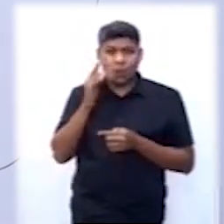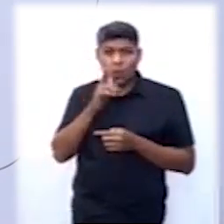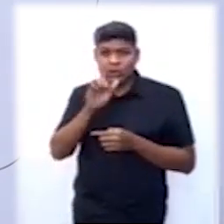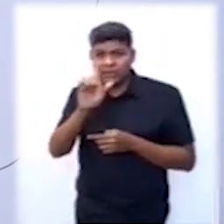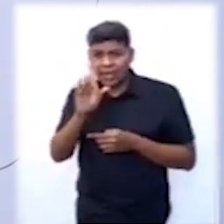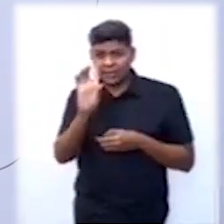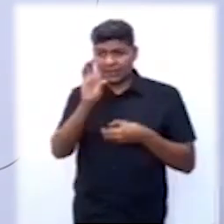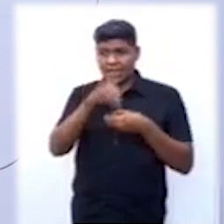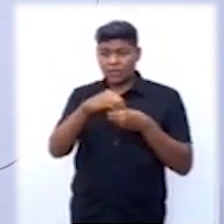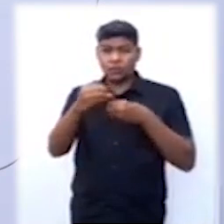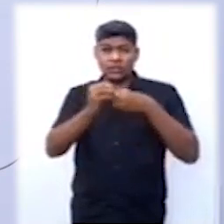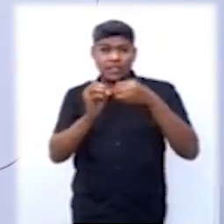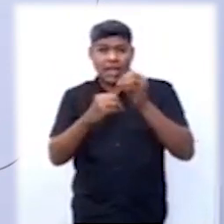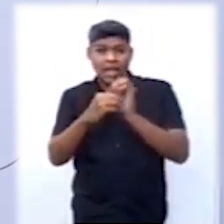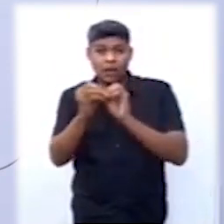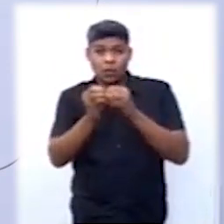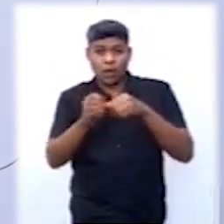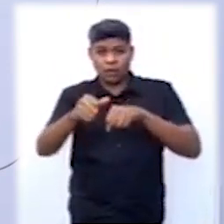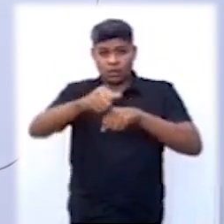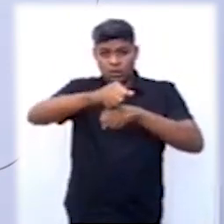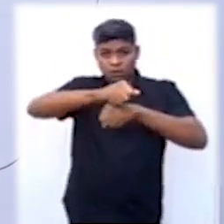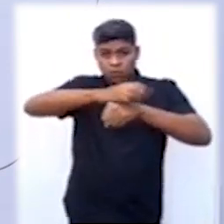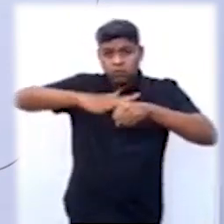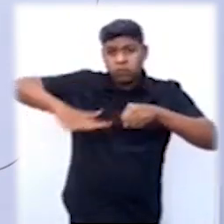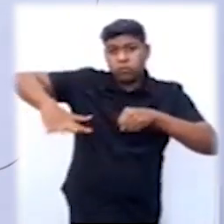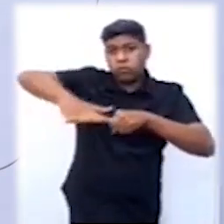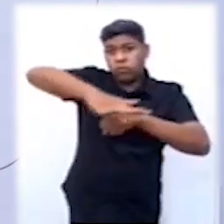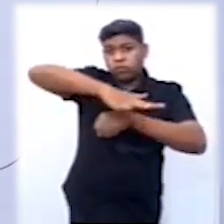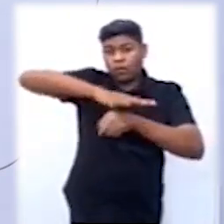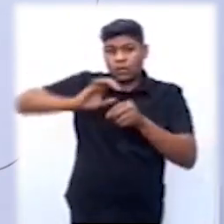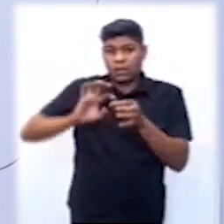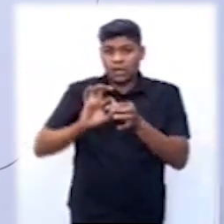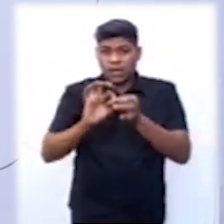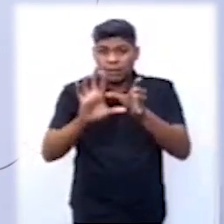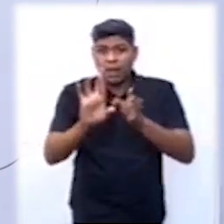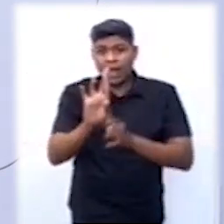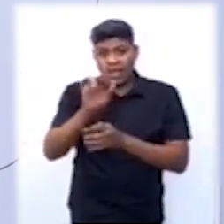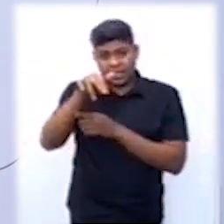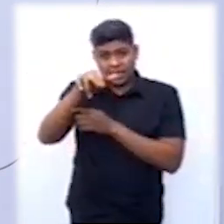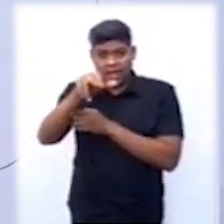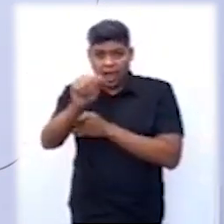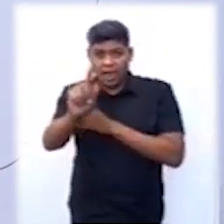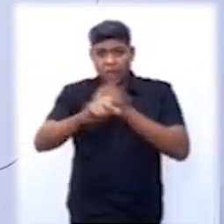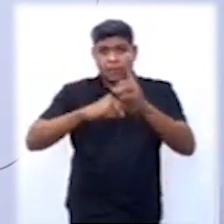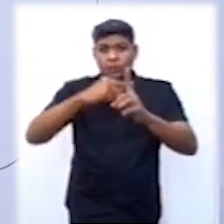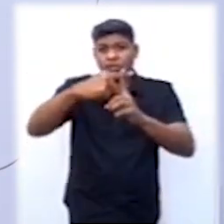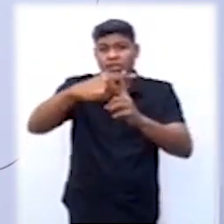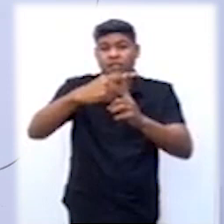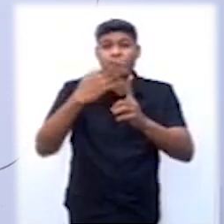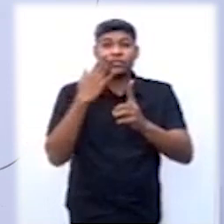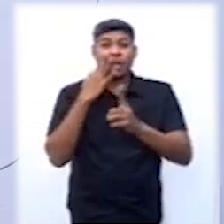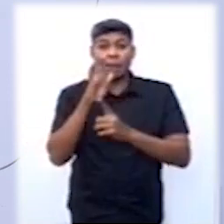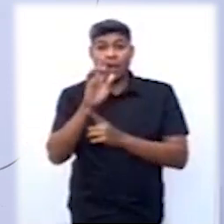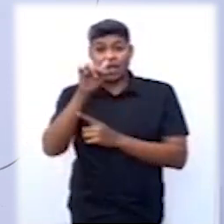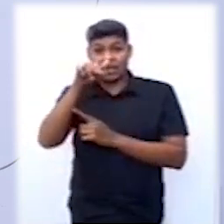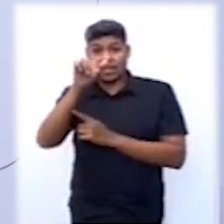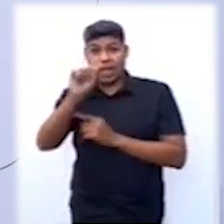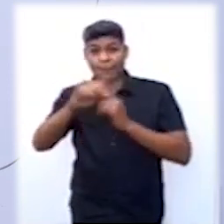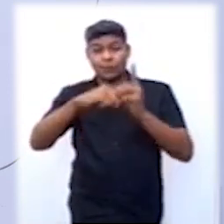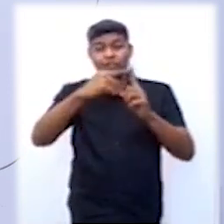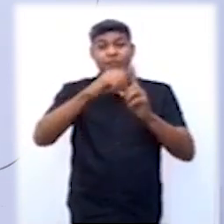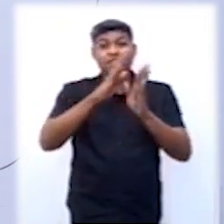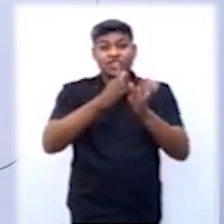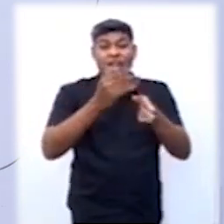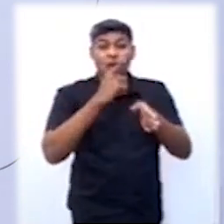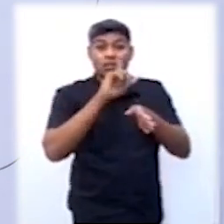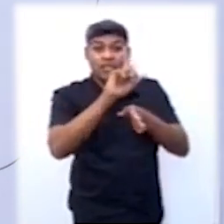entrar na célula, ser englobado, libera o RNA dele, lembrando que é um RNA positivo. Esse RNA positivo já é um mensageiro,